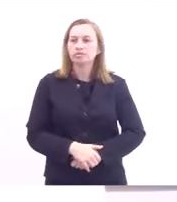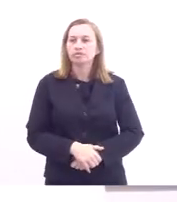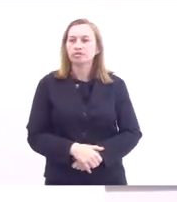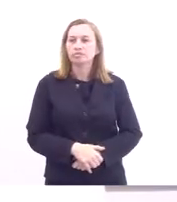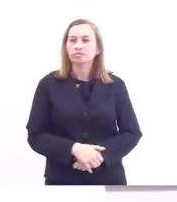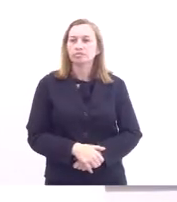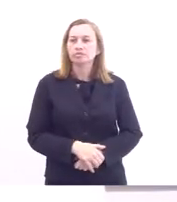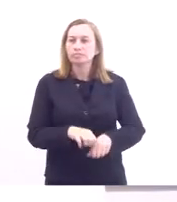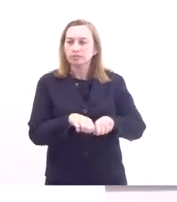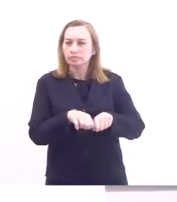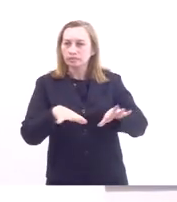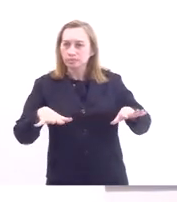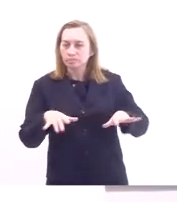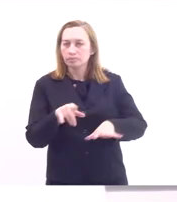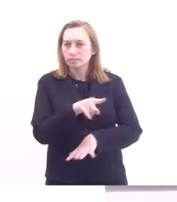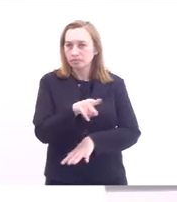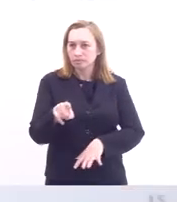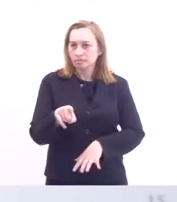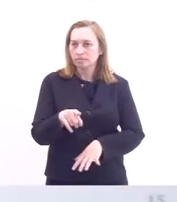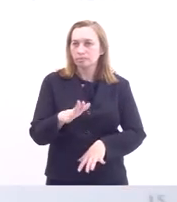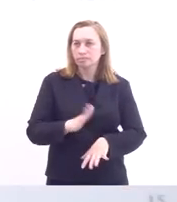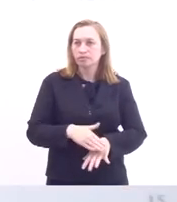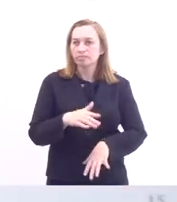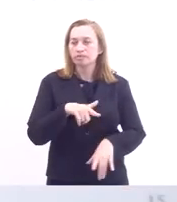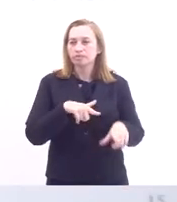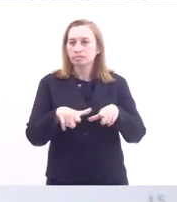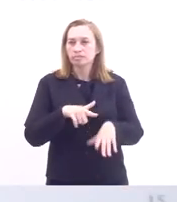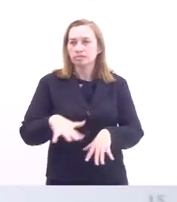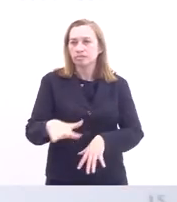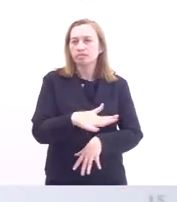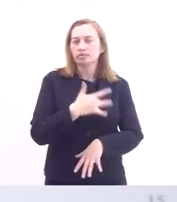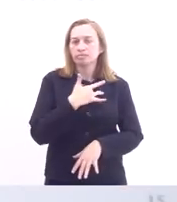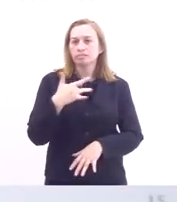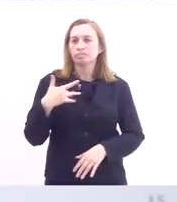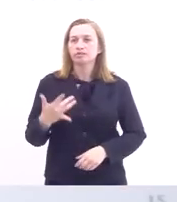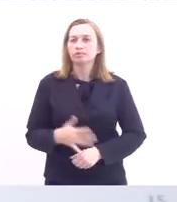estaria diluído aqui, né, meio que demais funções, saúde.